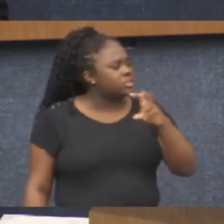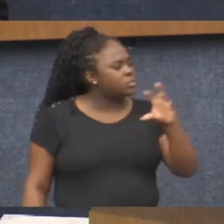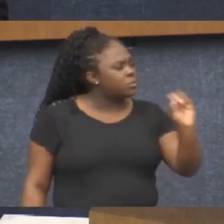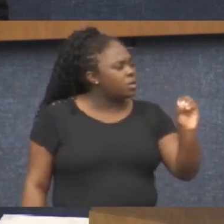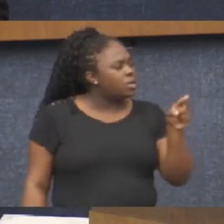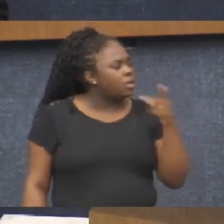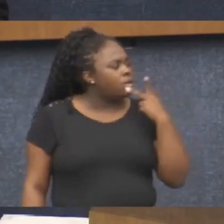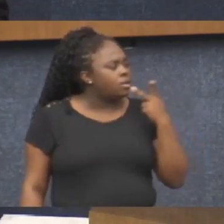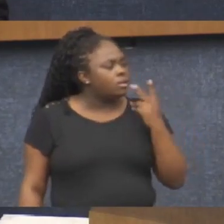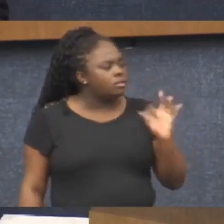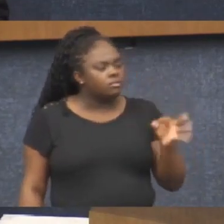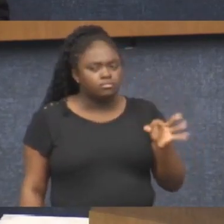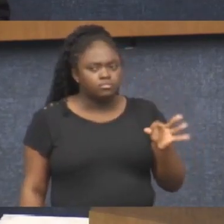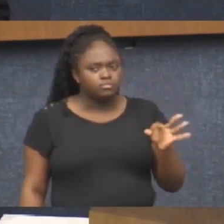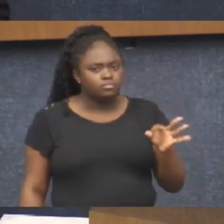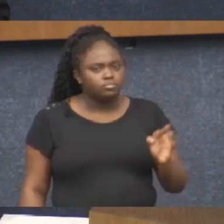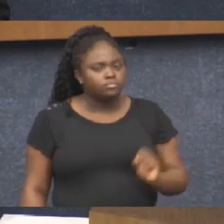falou?